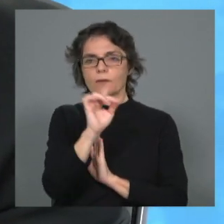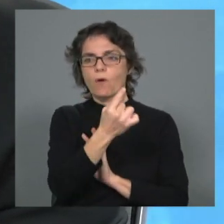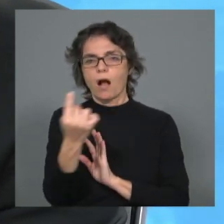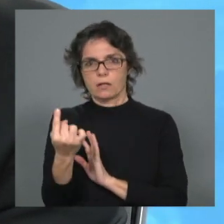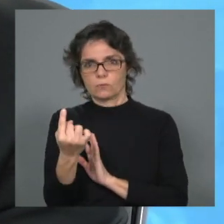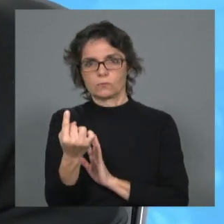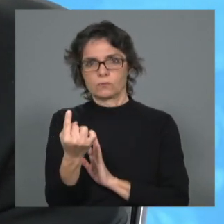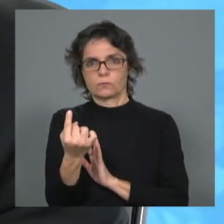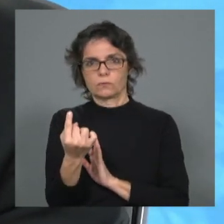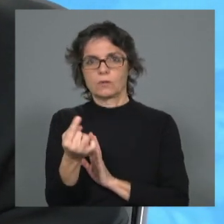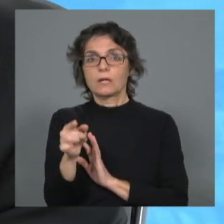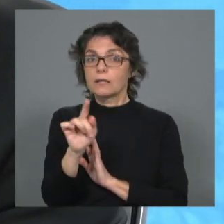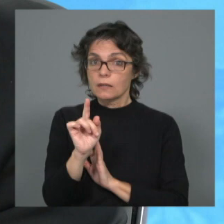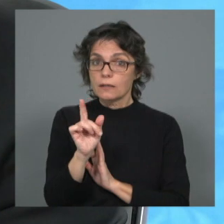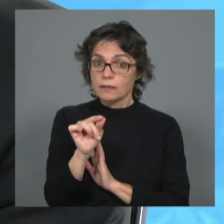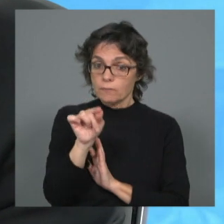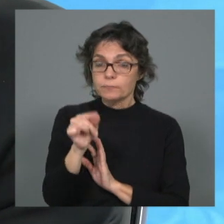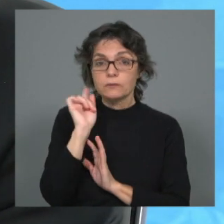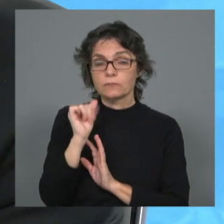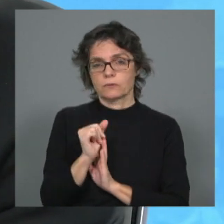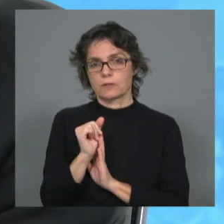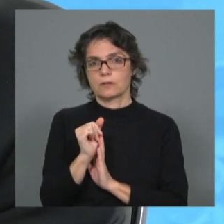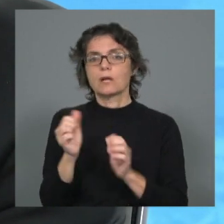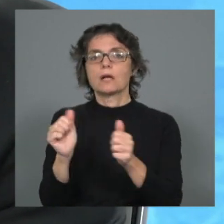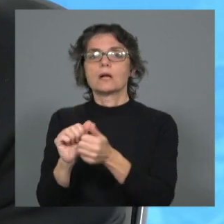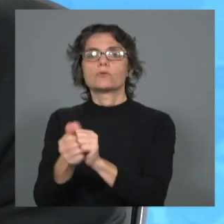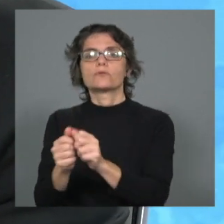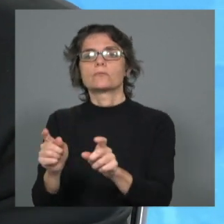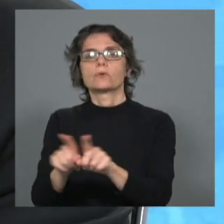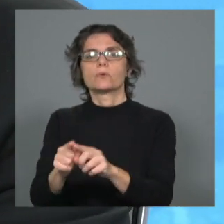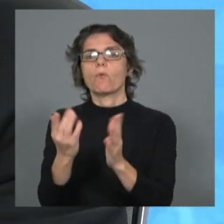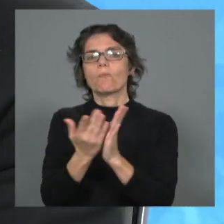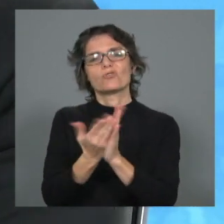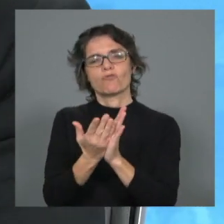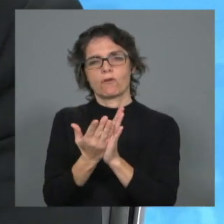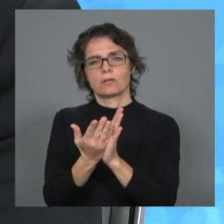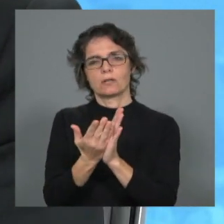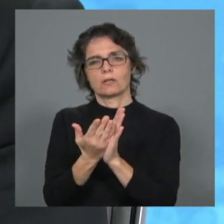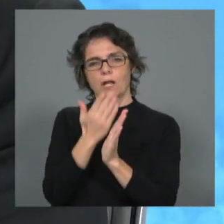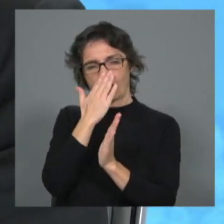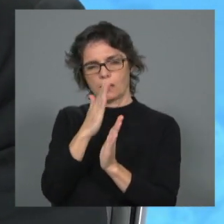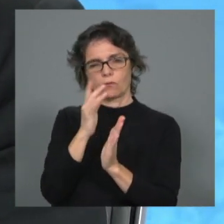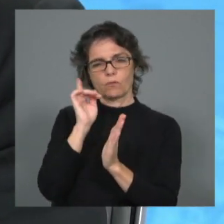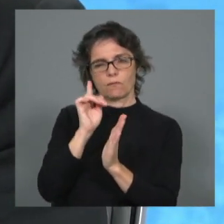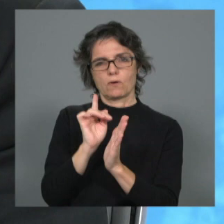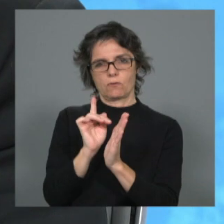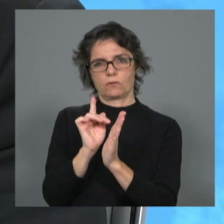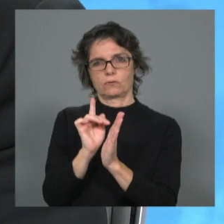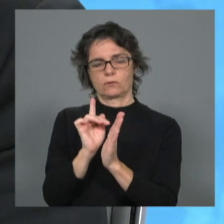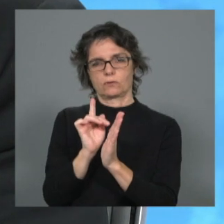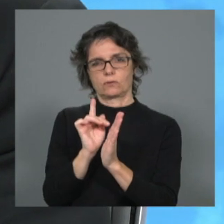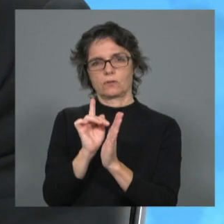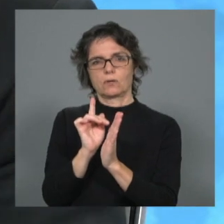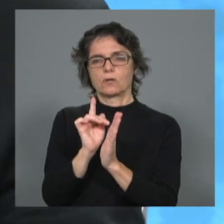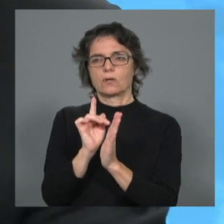desporto também ela é uma escola de virtudes. No fundo, este livro tenta